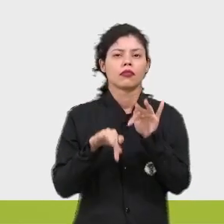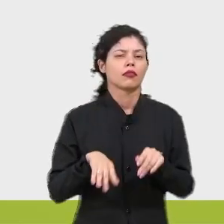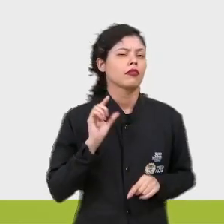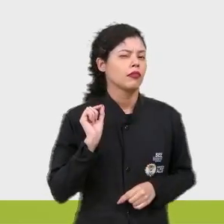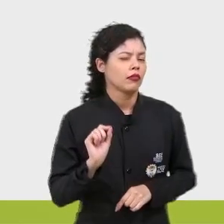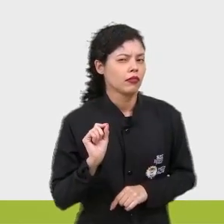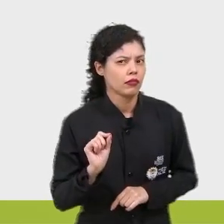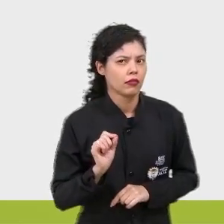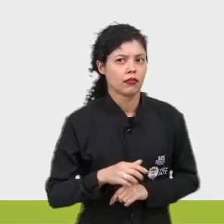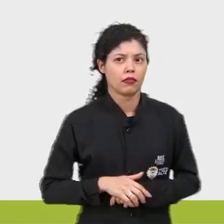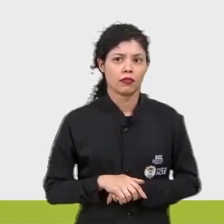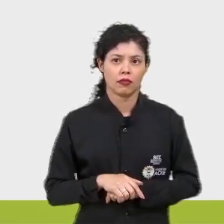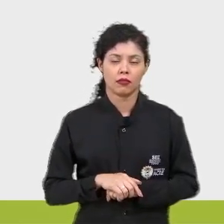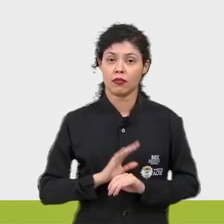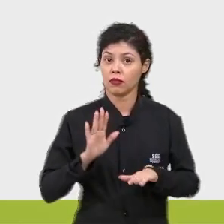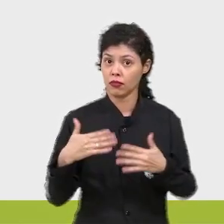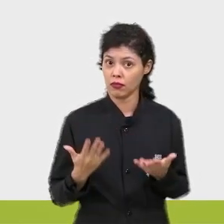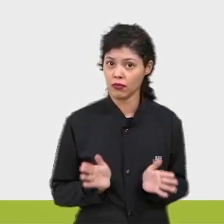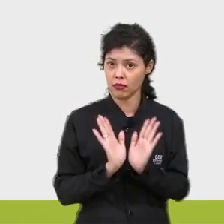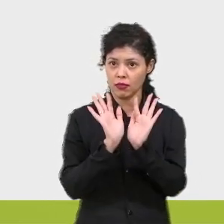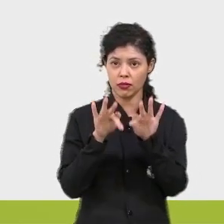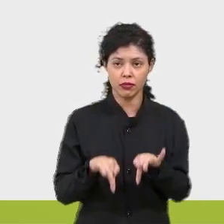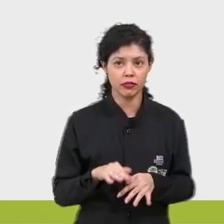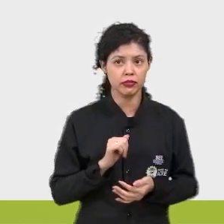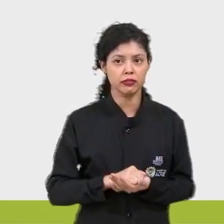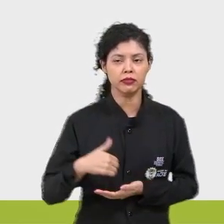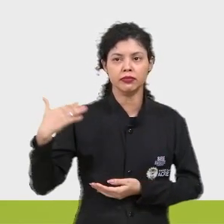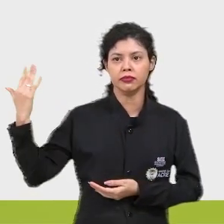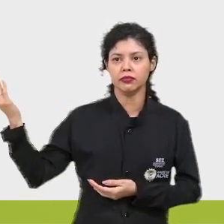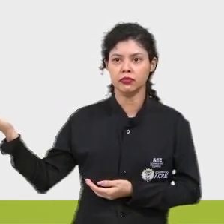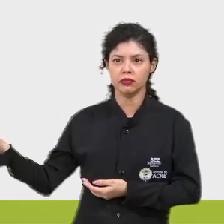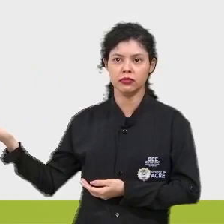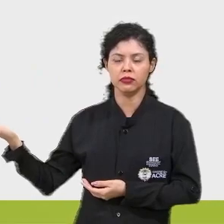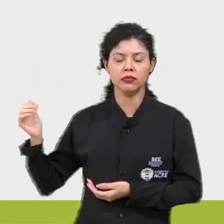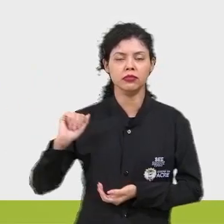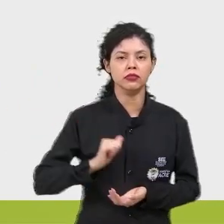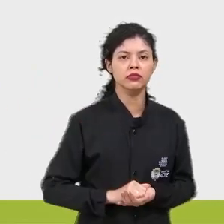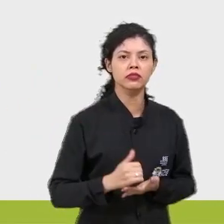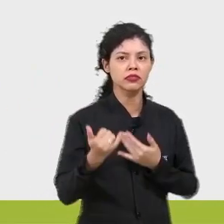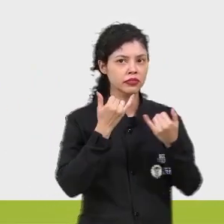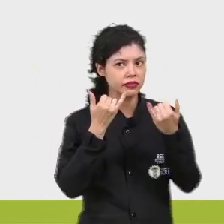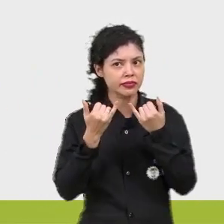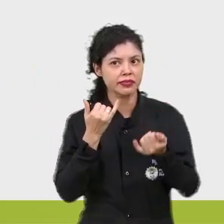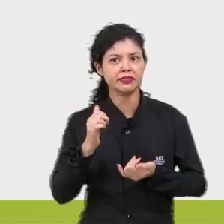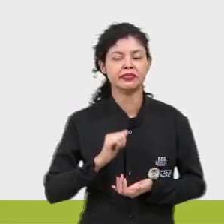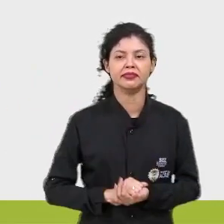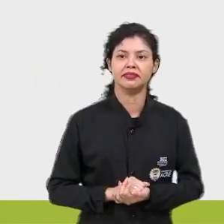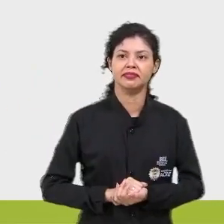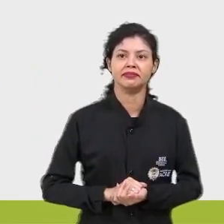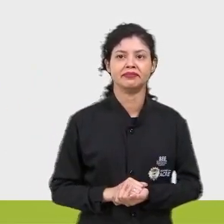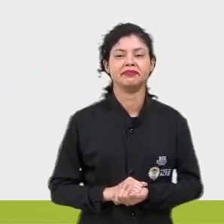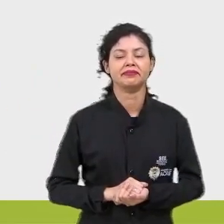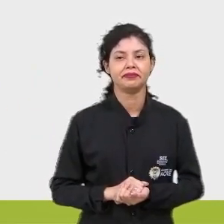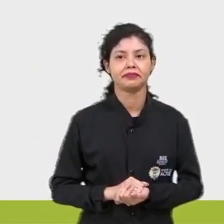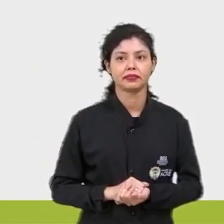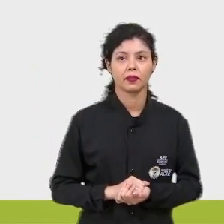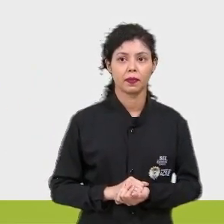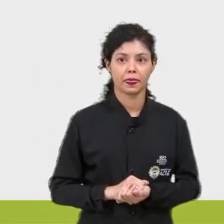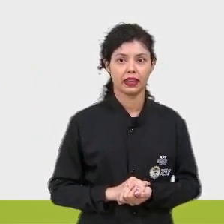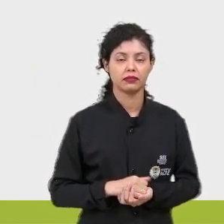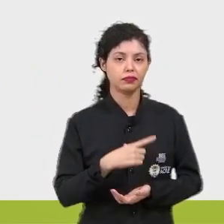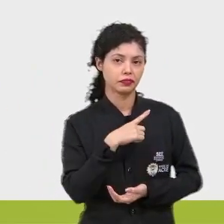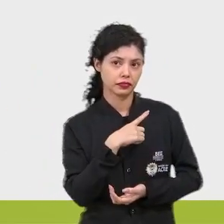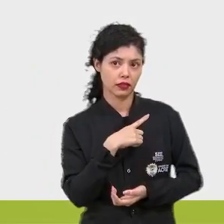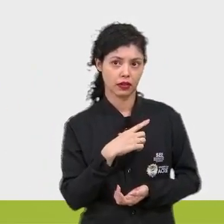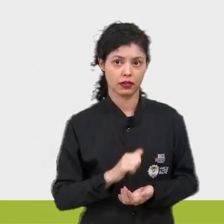por finalidade. Qual a finalidade desse cartaz aí, gente, desse anúncio publicitário? Aqui, né, à